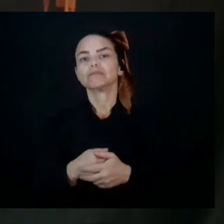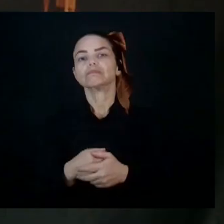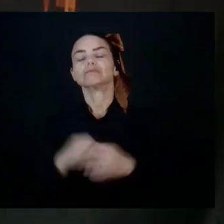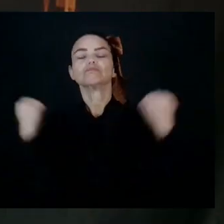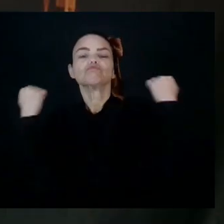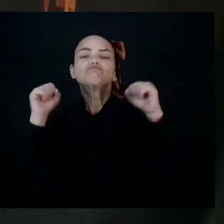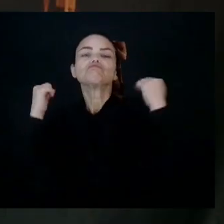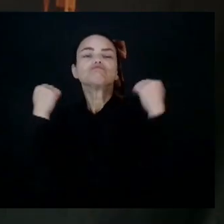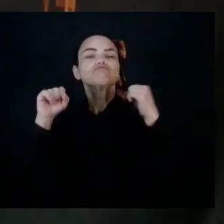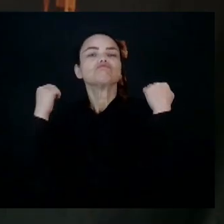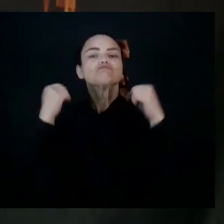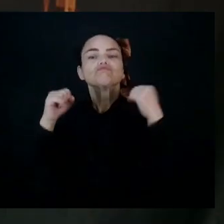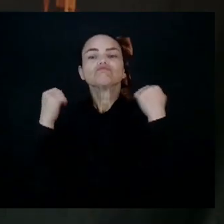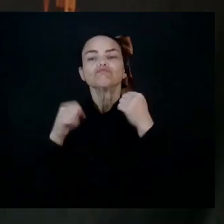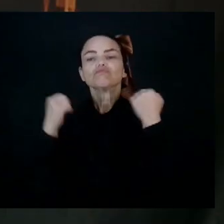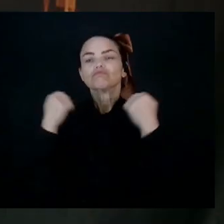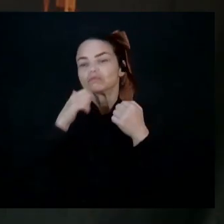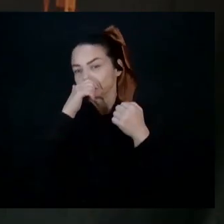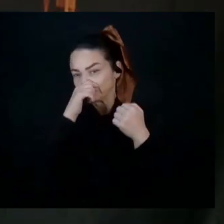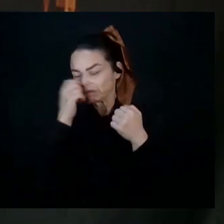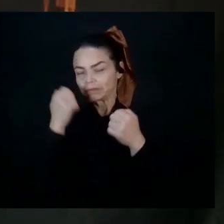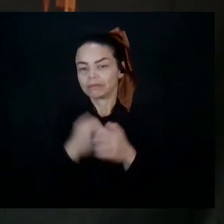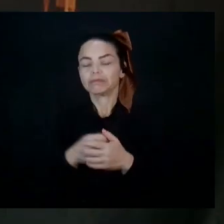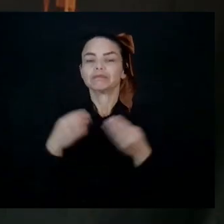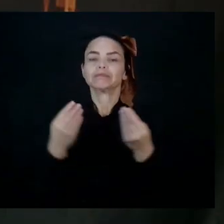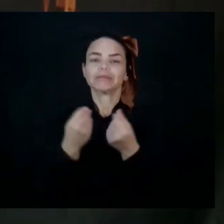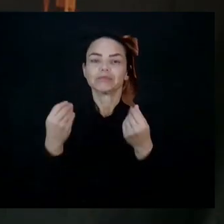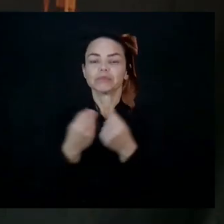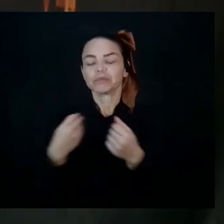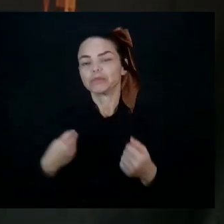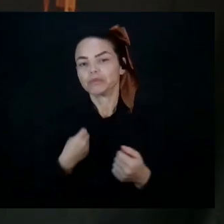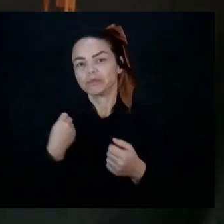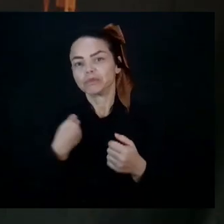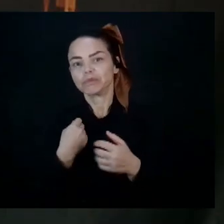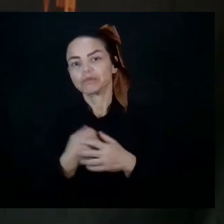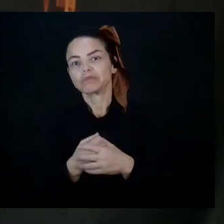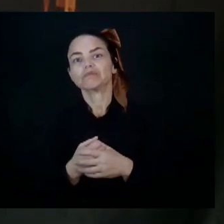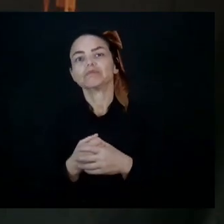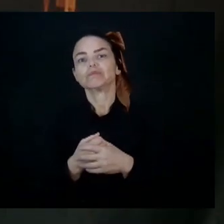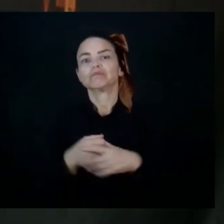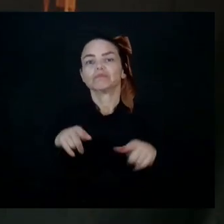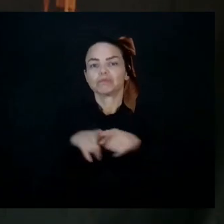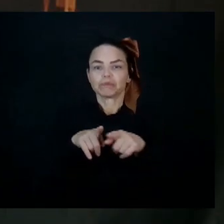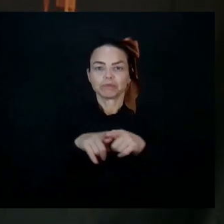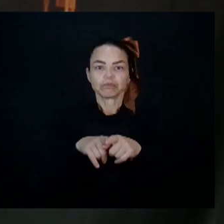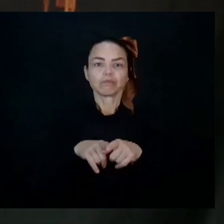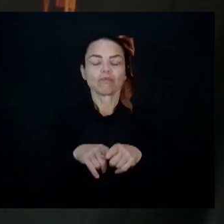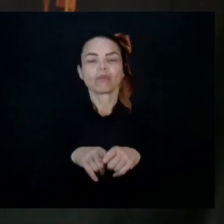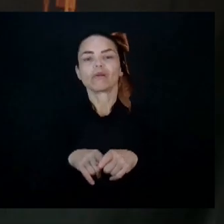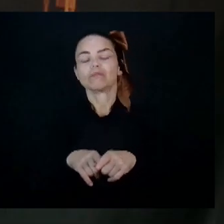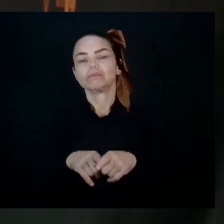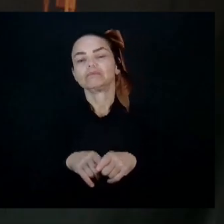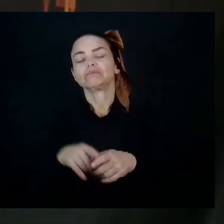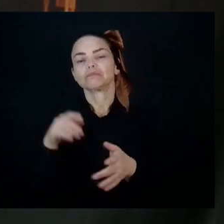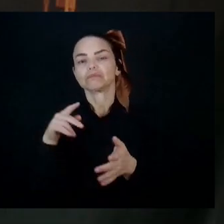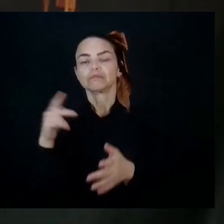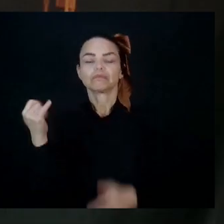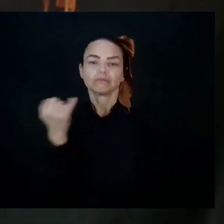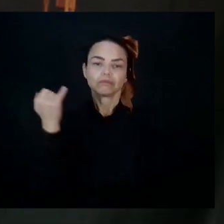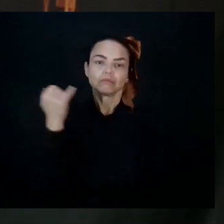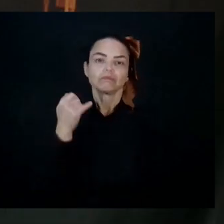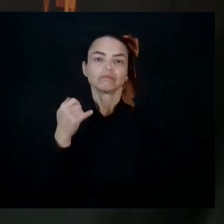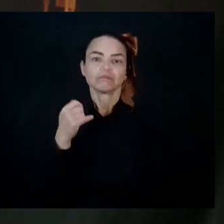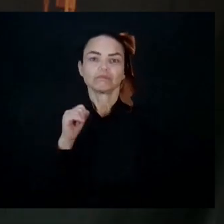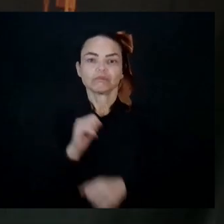exercício, entendendo um pouco mais sobre qualidade de vida, e isso também faz todo sentido e é importante quando a gente para